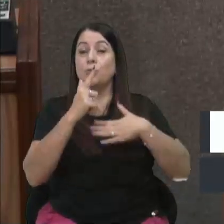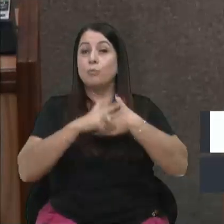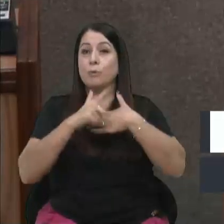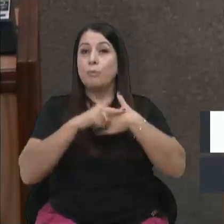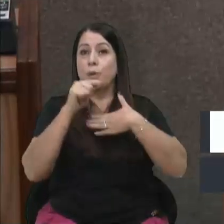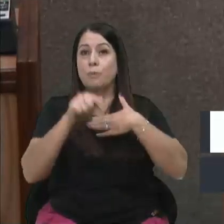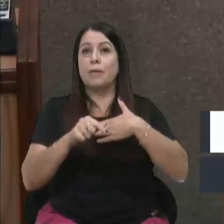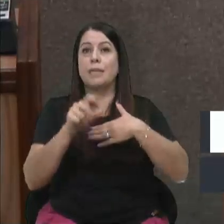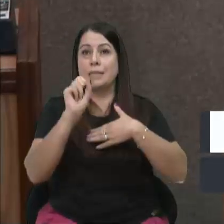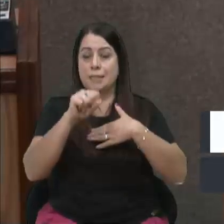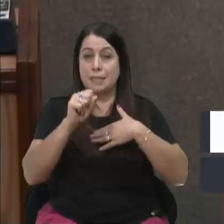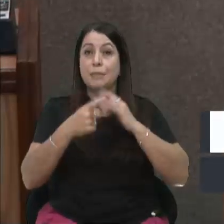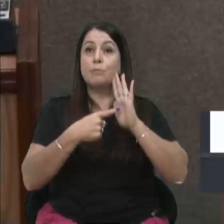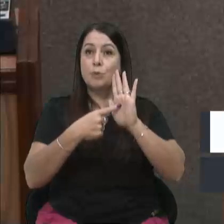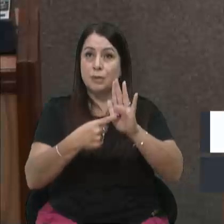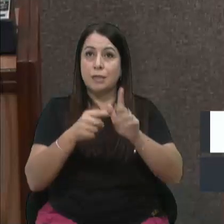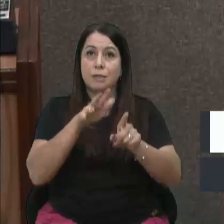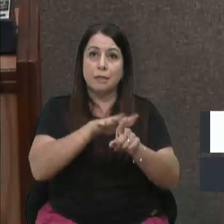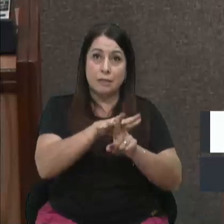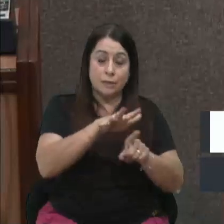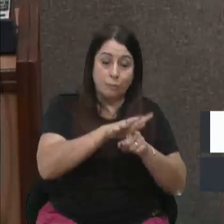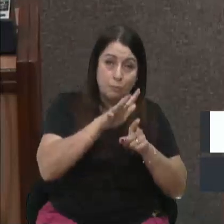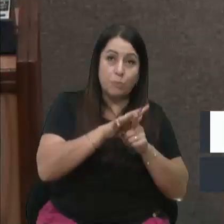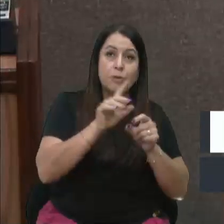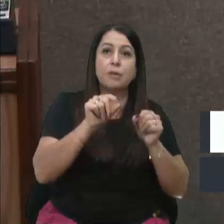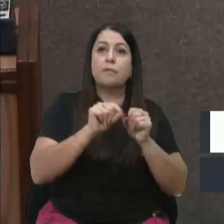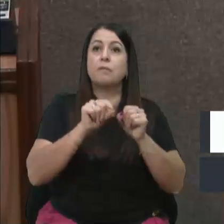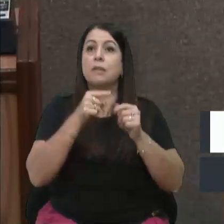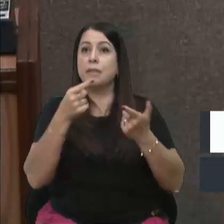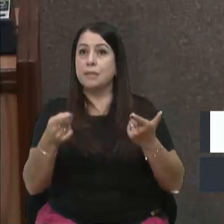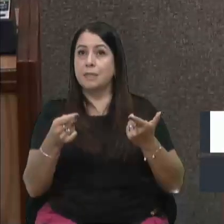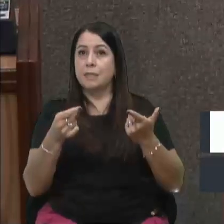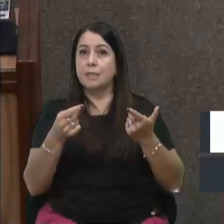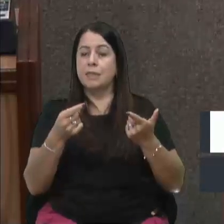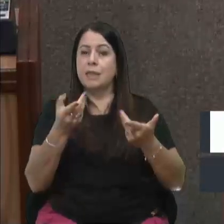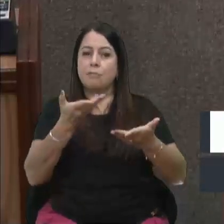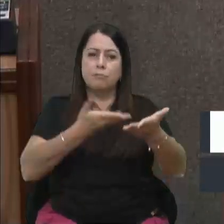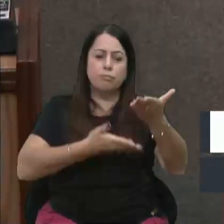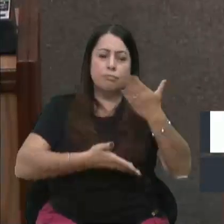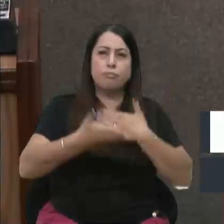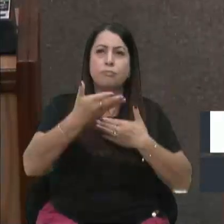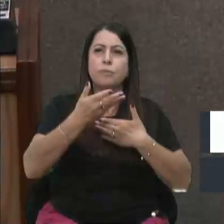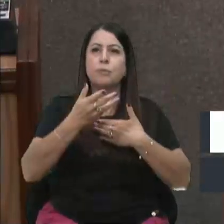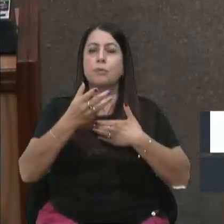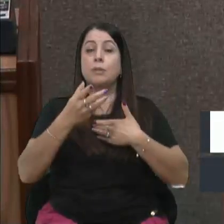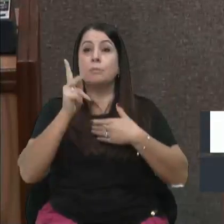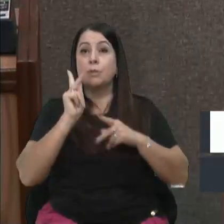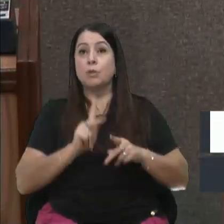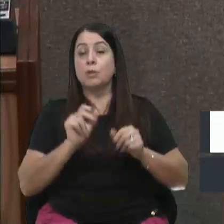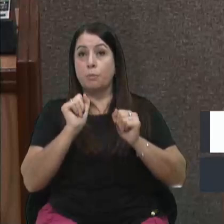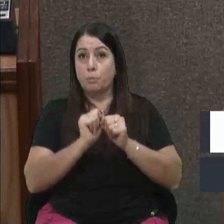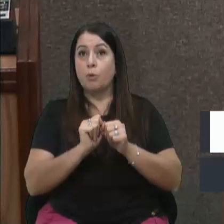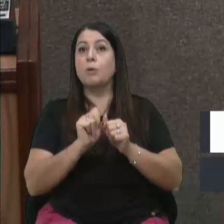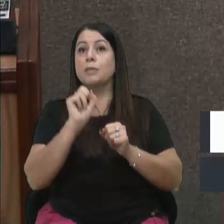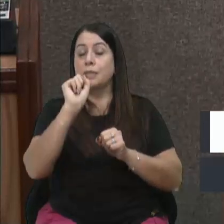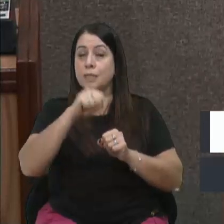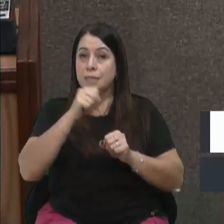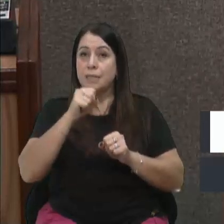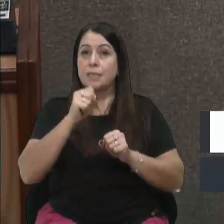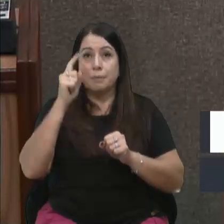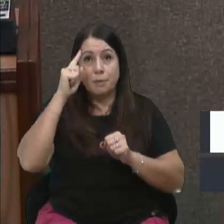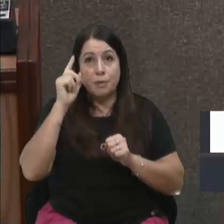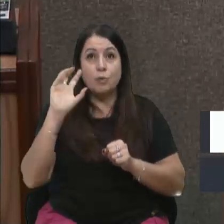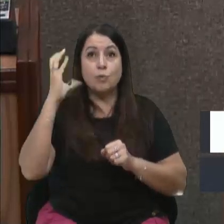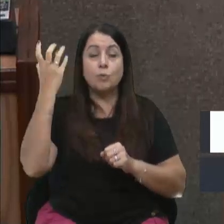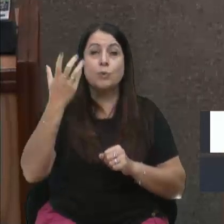aqui é sim levar as demandas, fazer, né, a interlocução entre os atores para que a gente possa chegar sim a